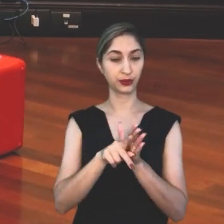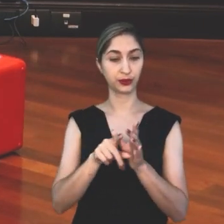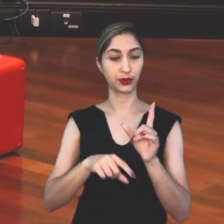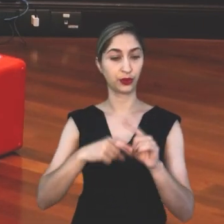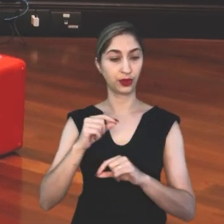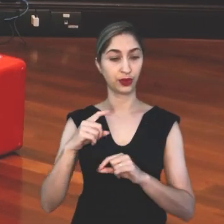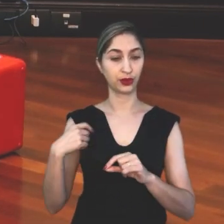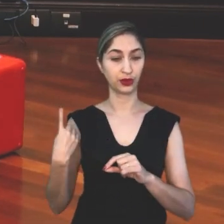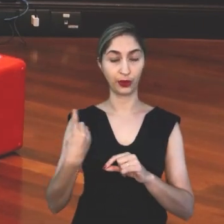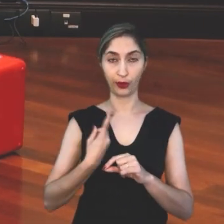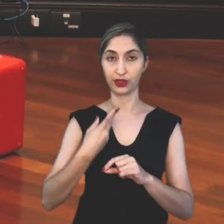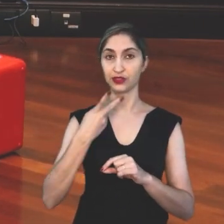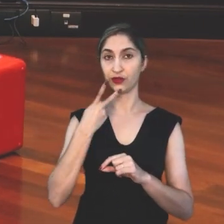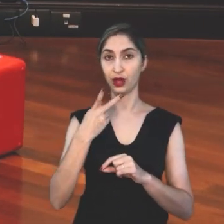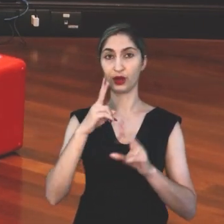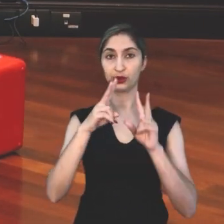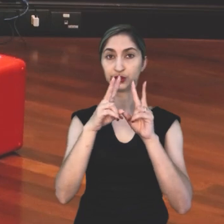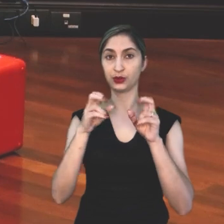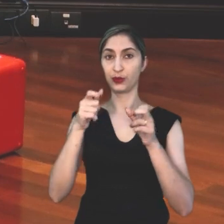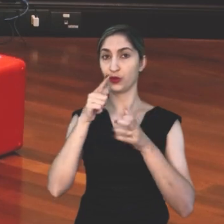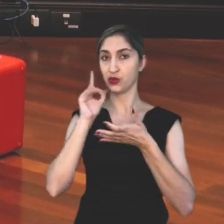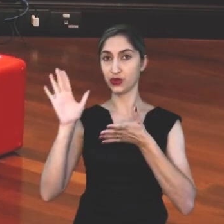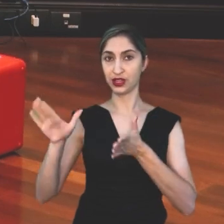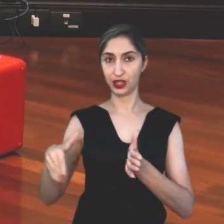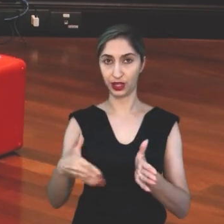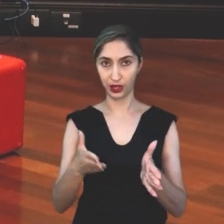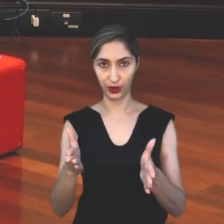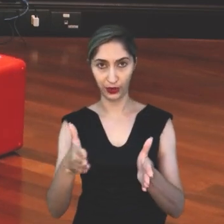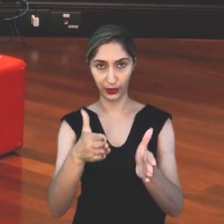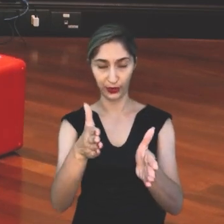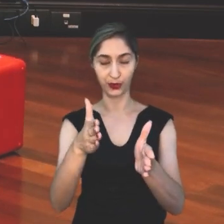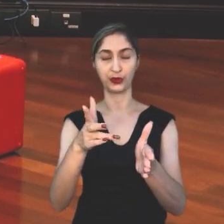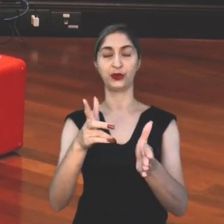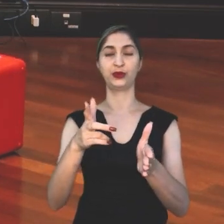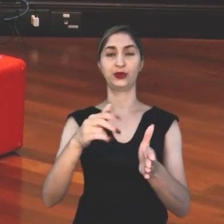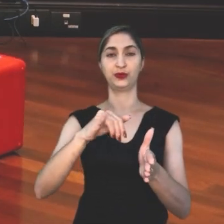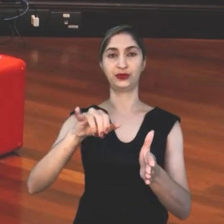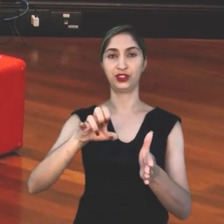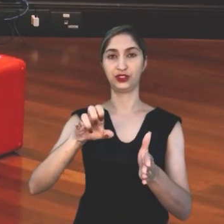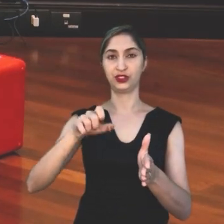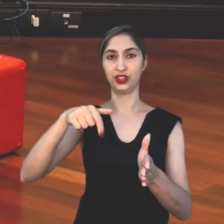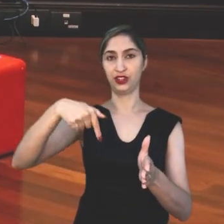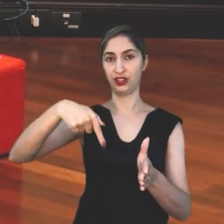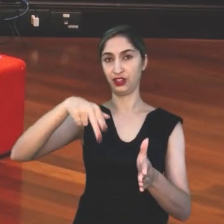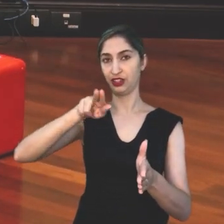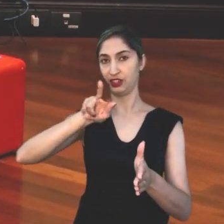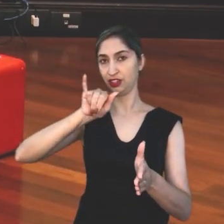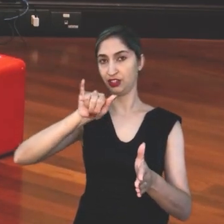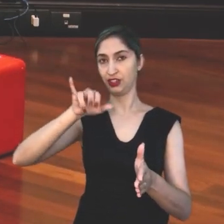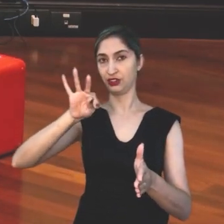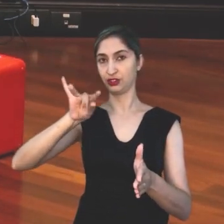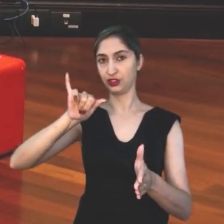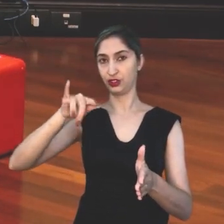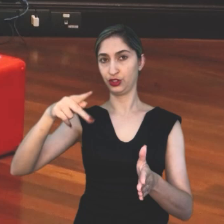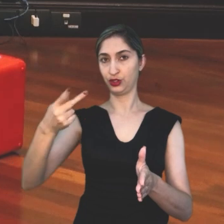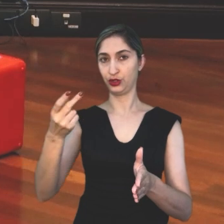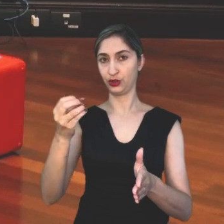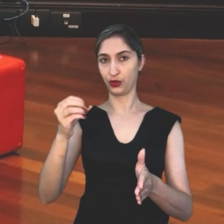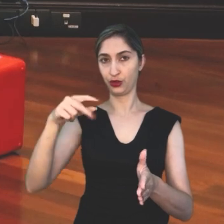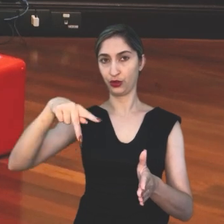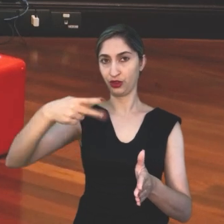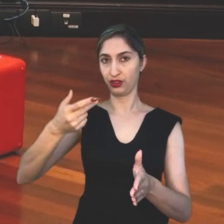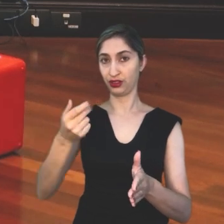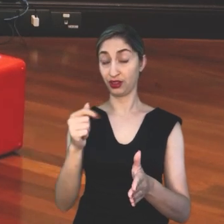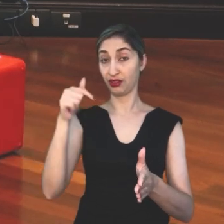jequi, porque a gente fala do Rio Jequitinhonha, e aí a gente leva o jequi, que é um instrumento